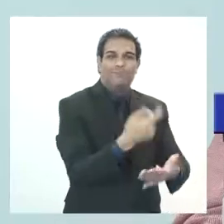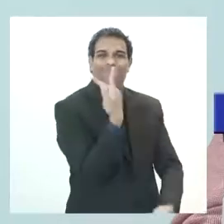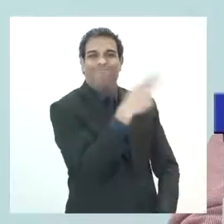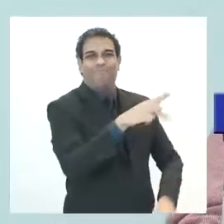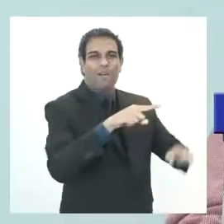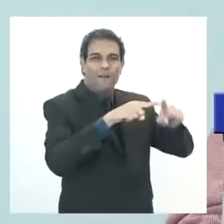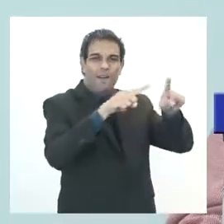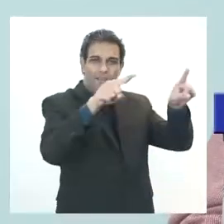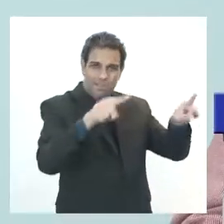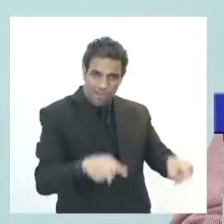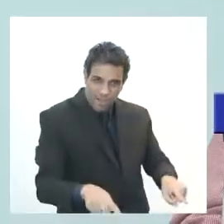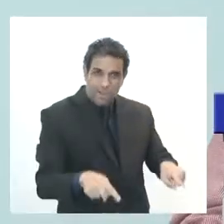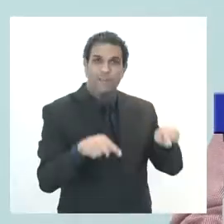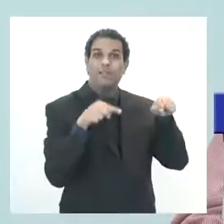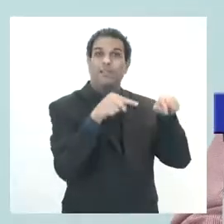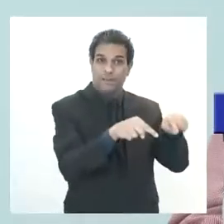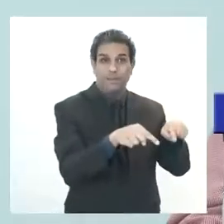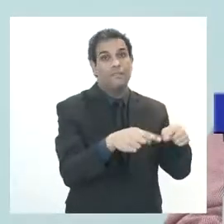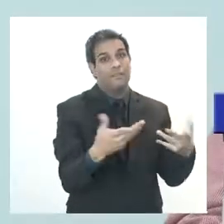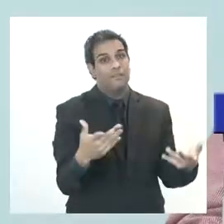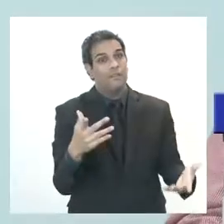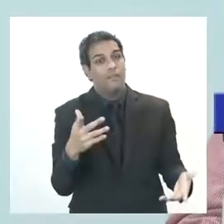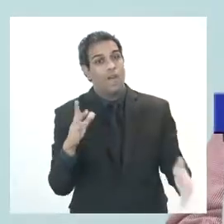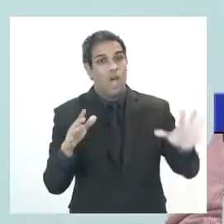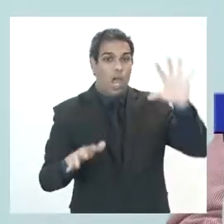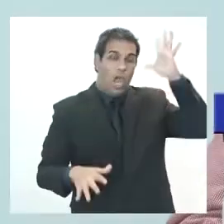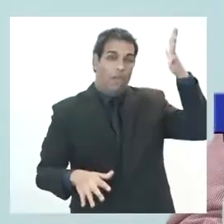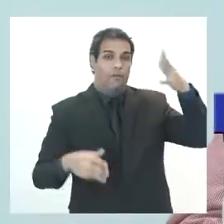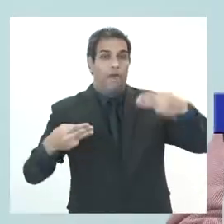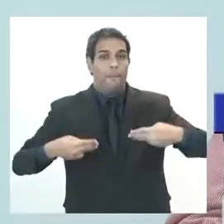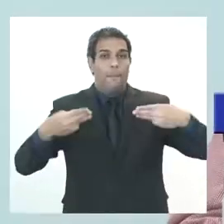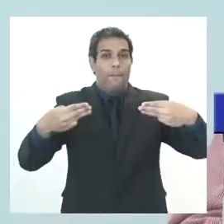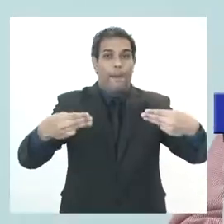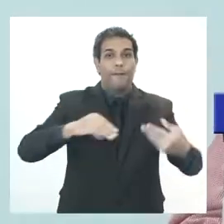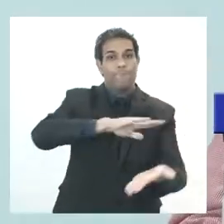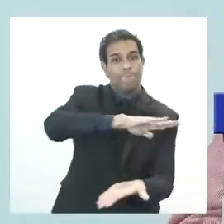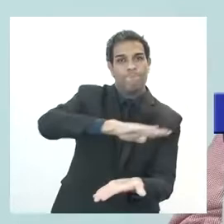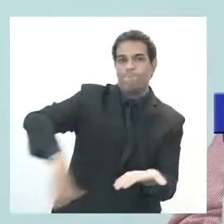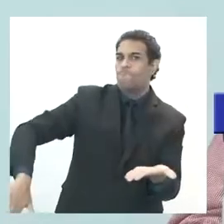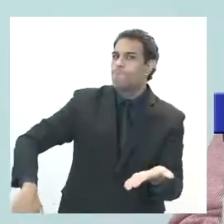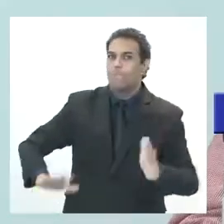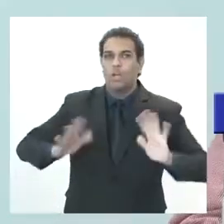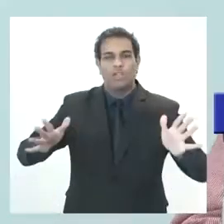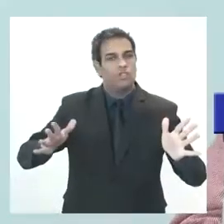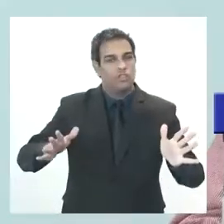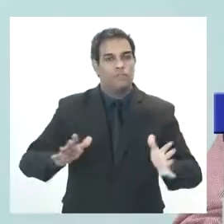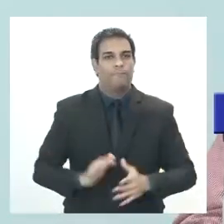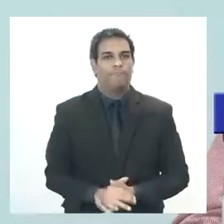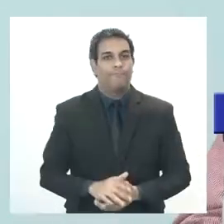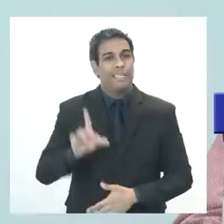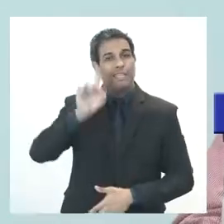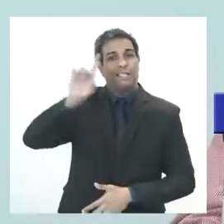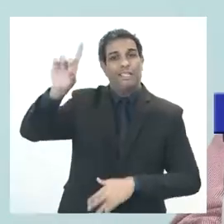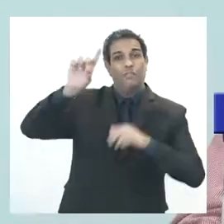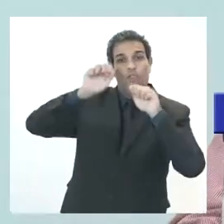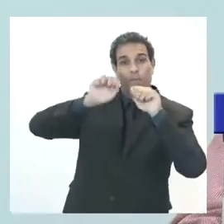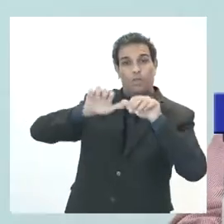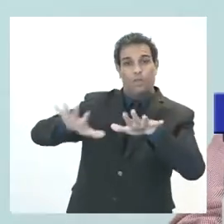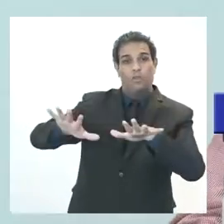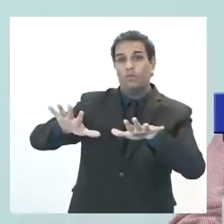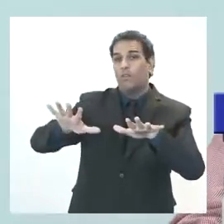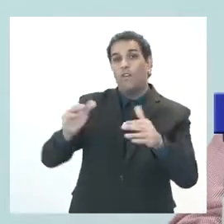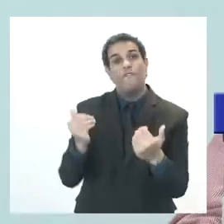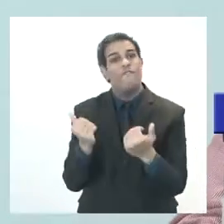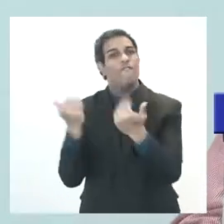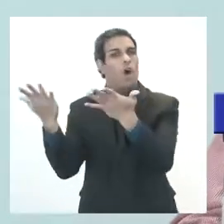que gerou terminou com o virou com a saída do ministro Sales e e o tenha para bem longe do